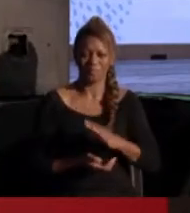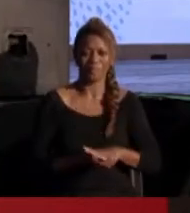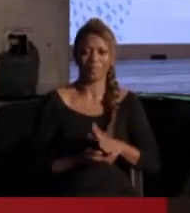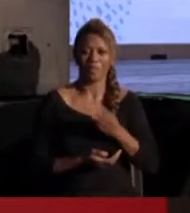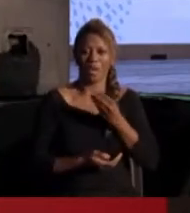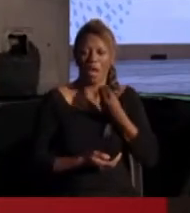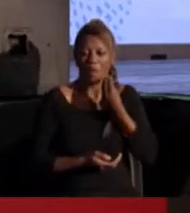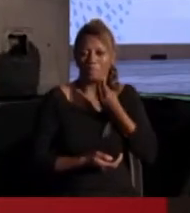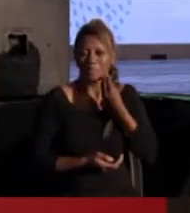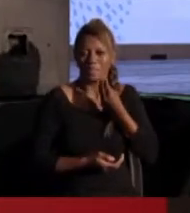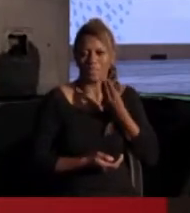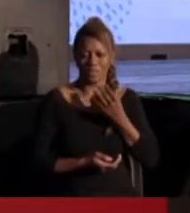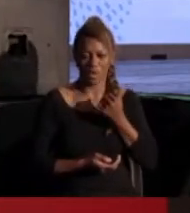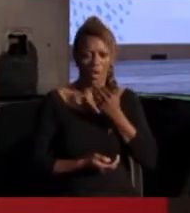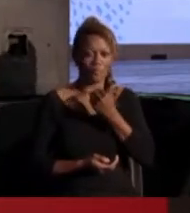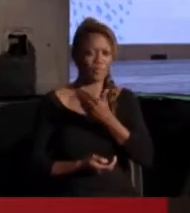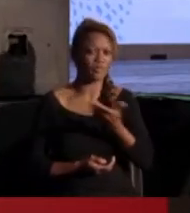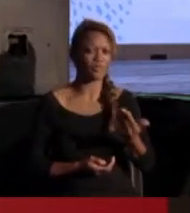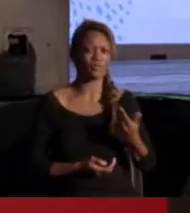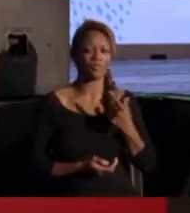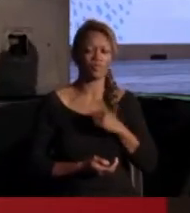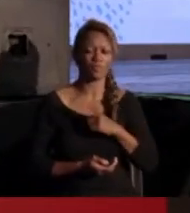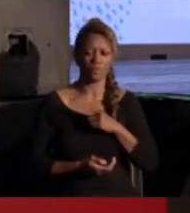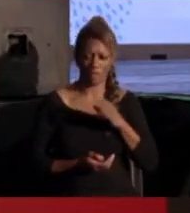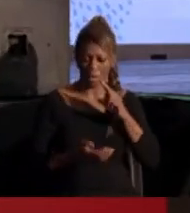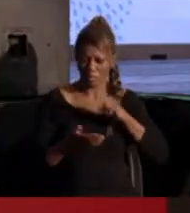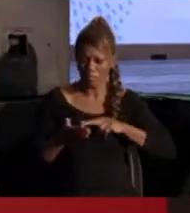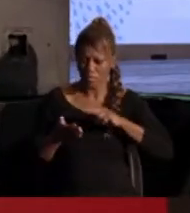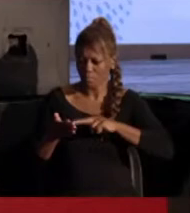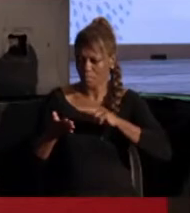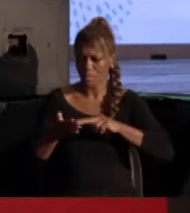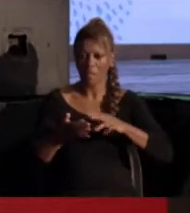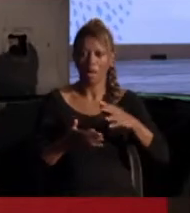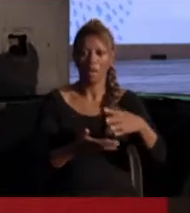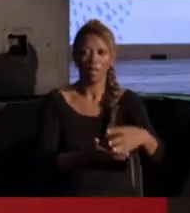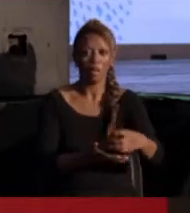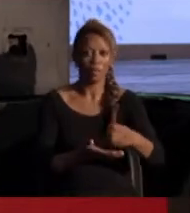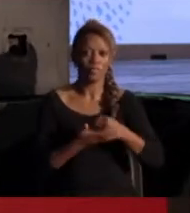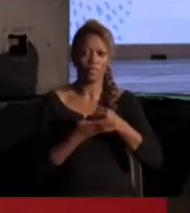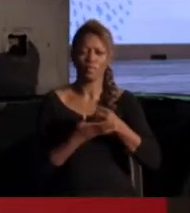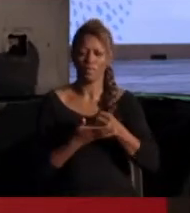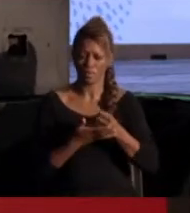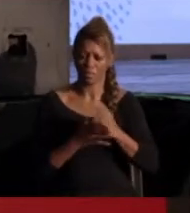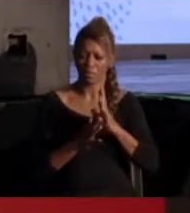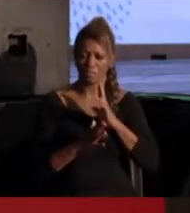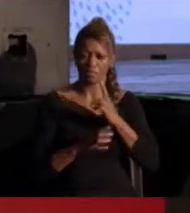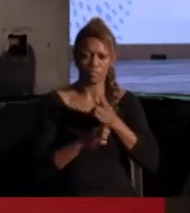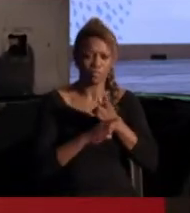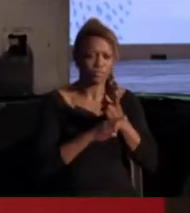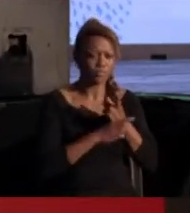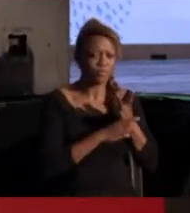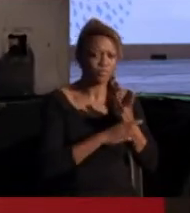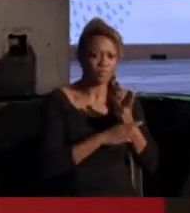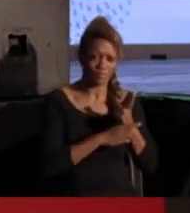lugares e tal. Então, leio o rótulo dos produtos que eu compro no supermercado. Eu procurava um dendê,